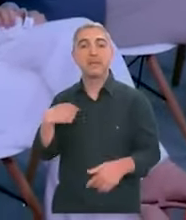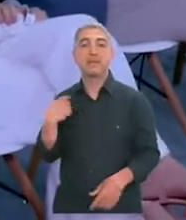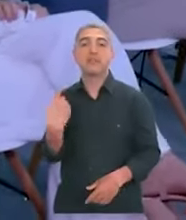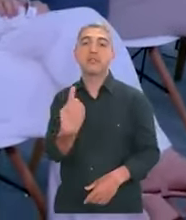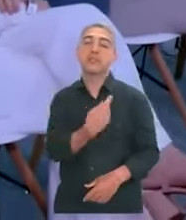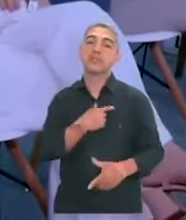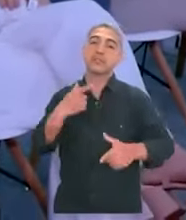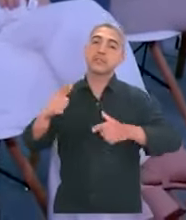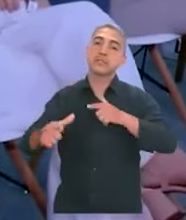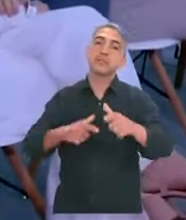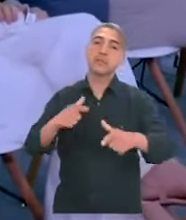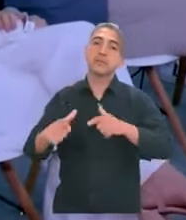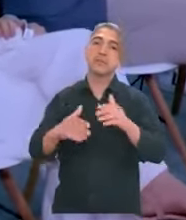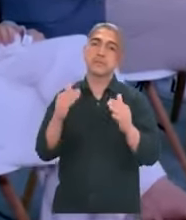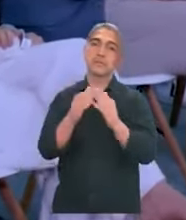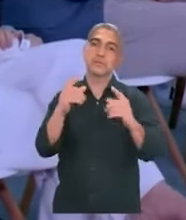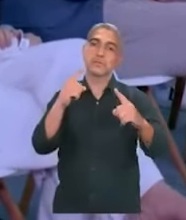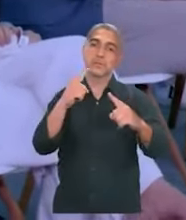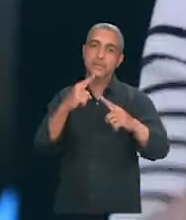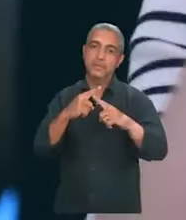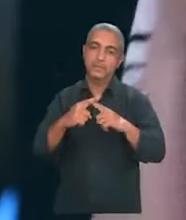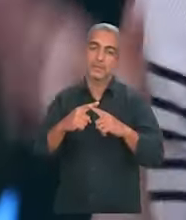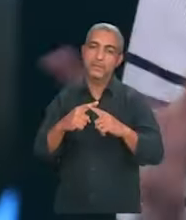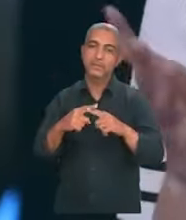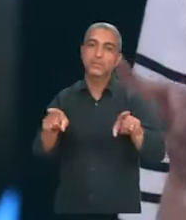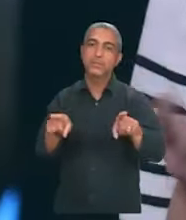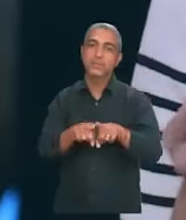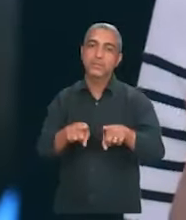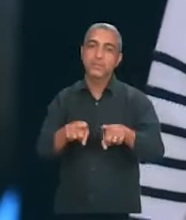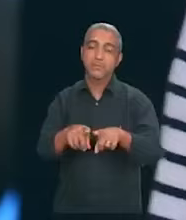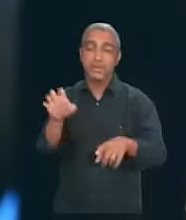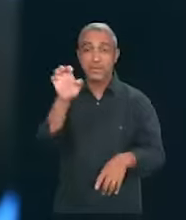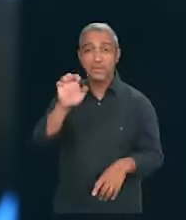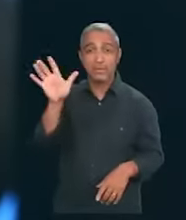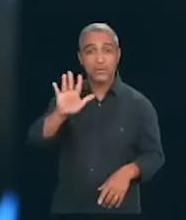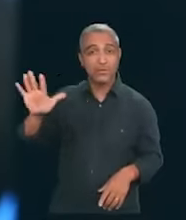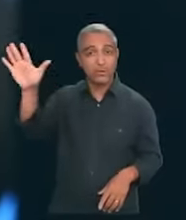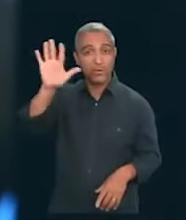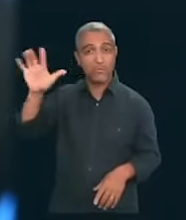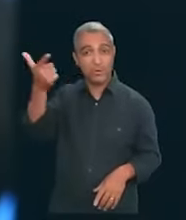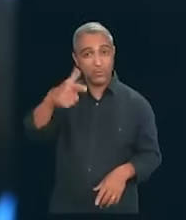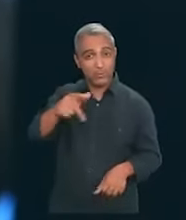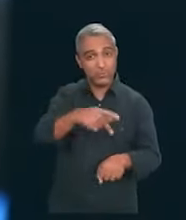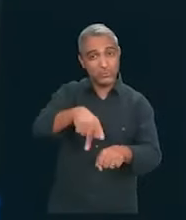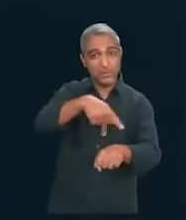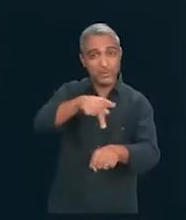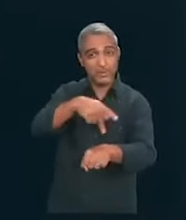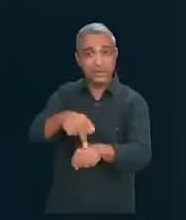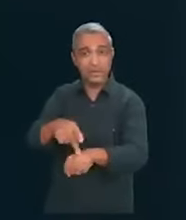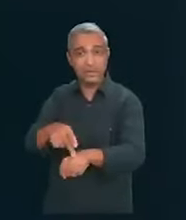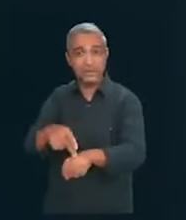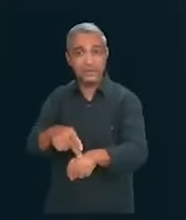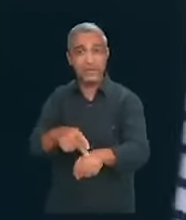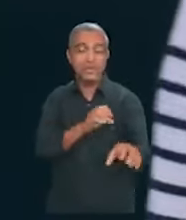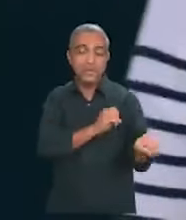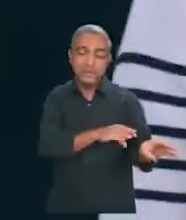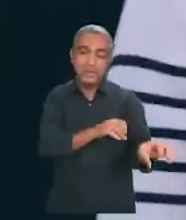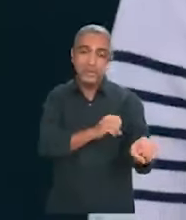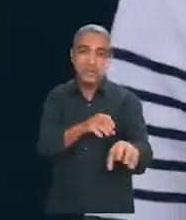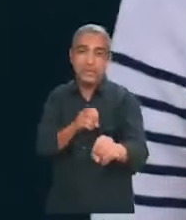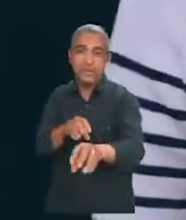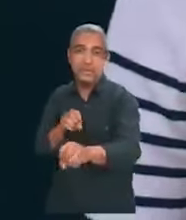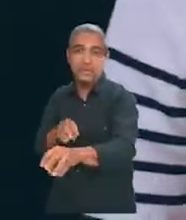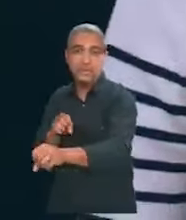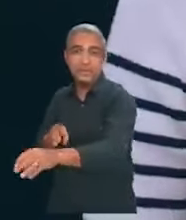a gente trabalha com as igrejas na França e também na Europa toda. E a gente dá treinamento na área de adoração, intercessão e